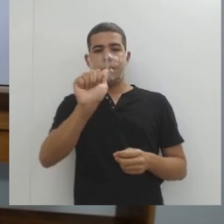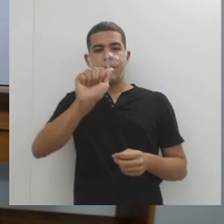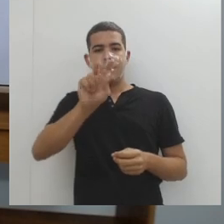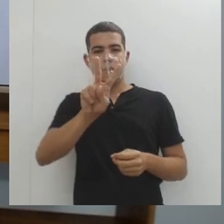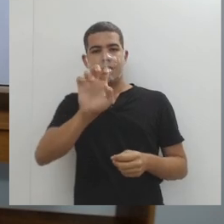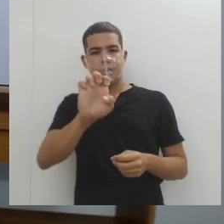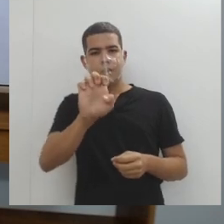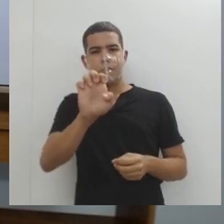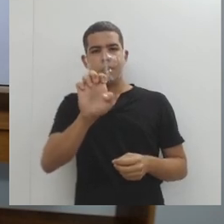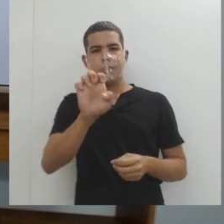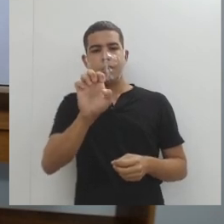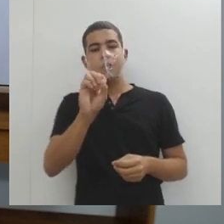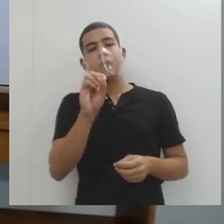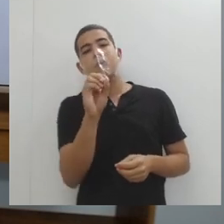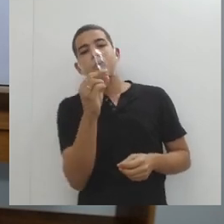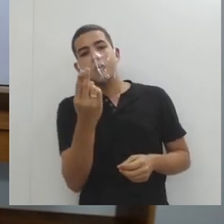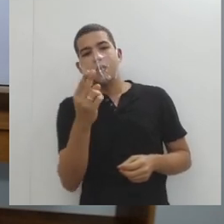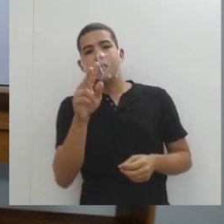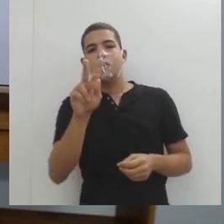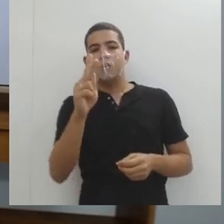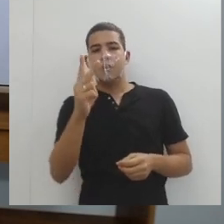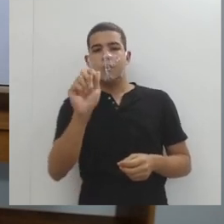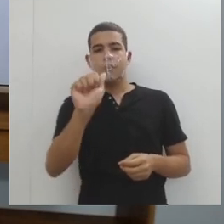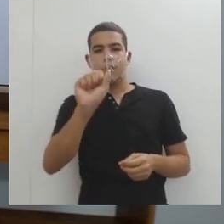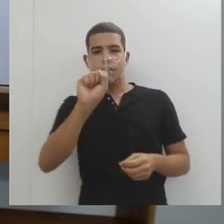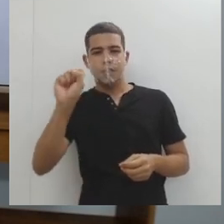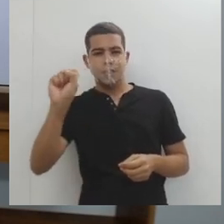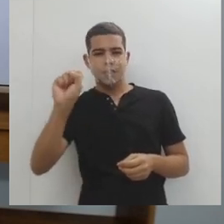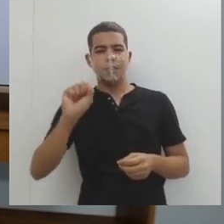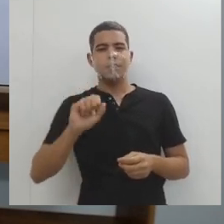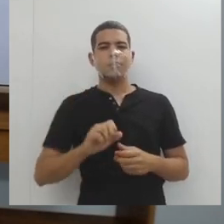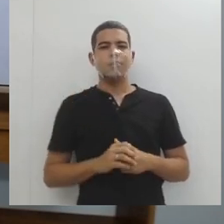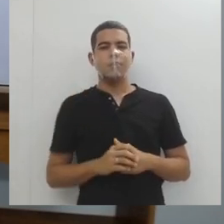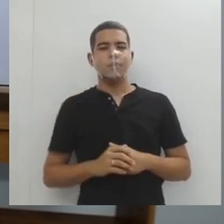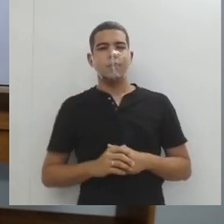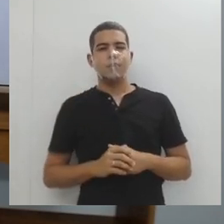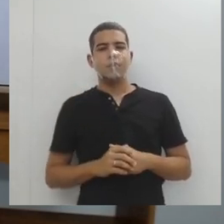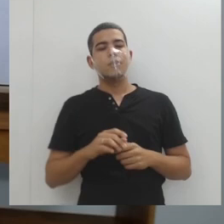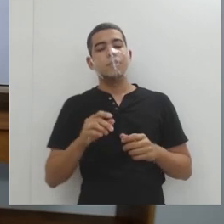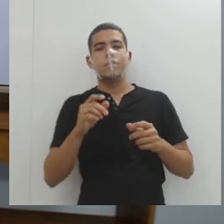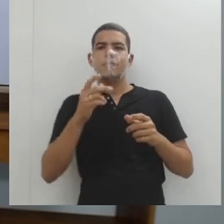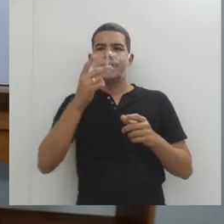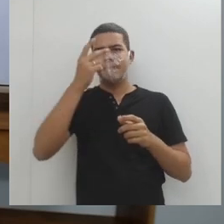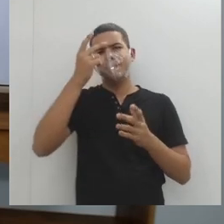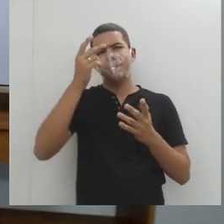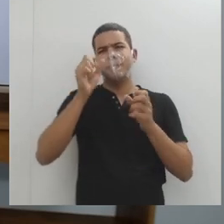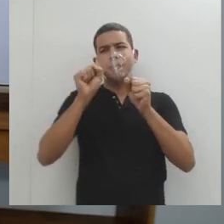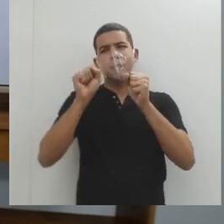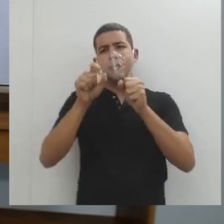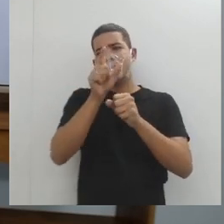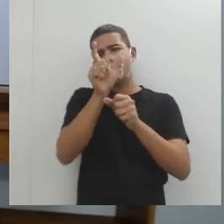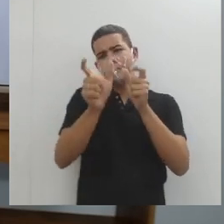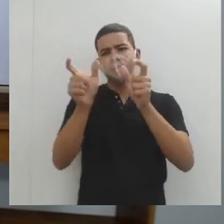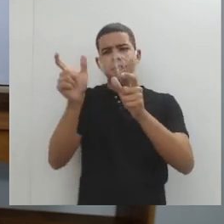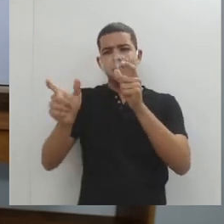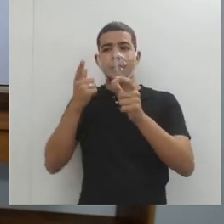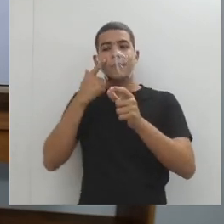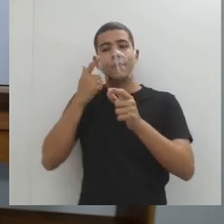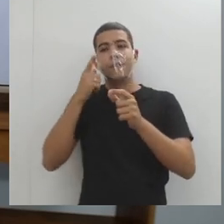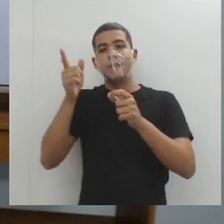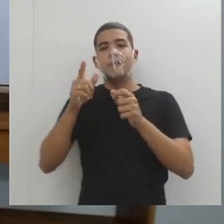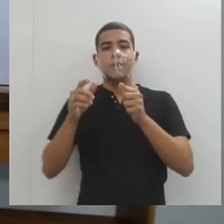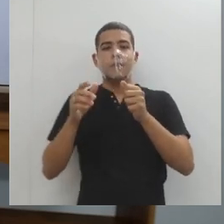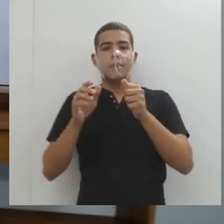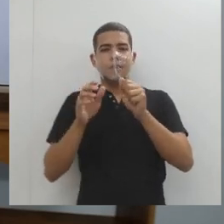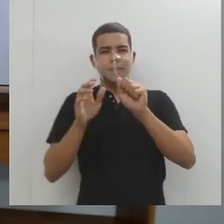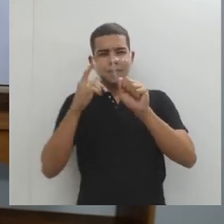Que é o have ou o has, tá? Que vai depender aí do teu sujeito, do sujeito da tua oração. Só que lembra,